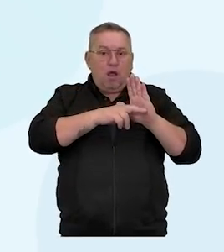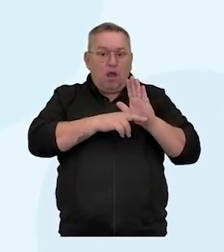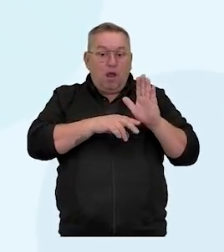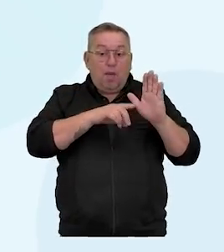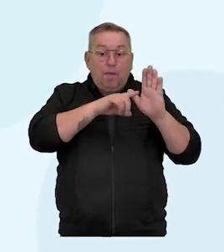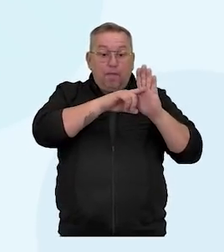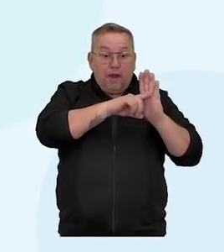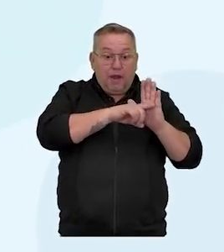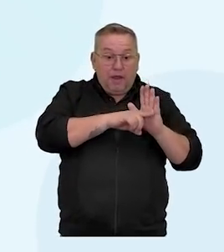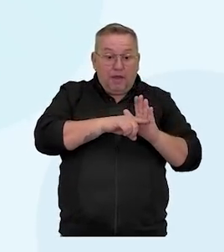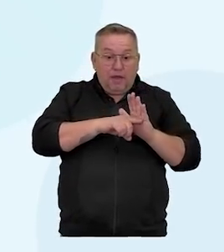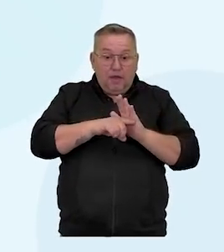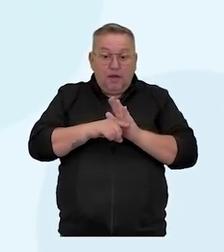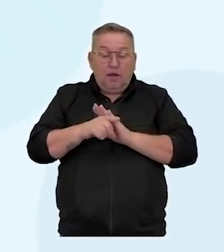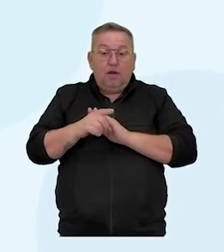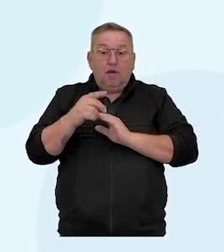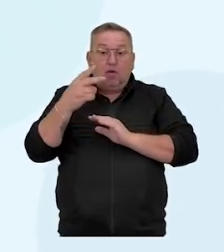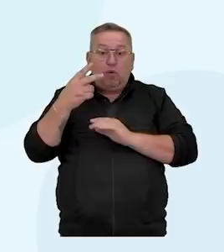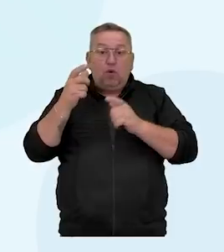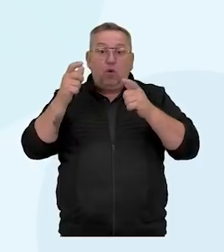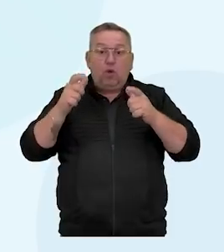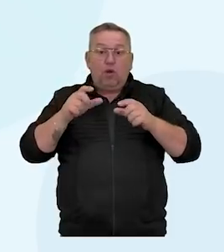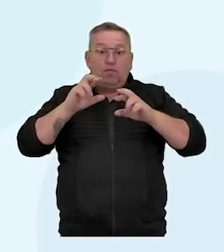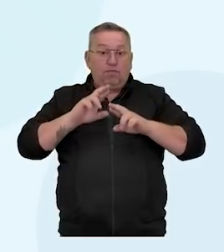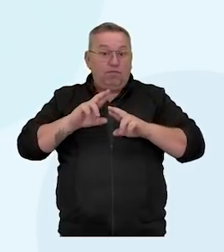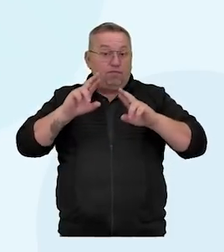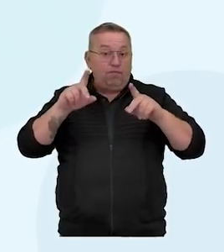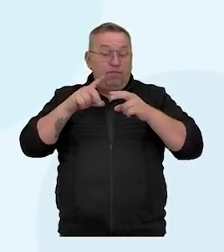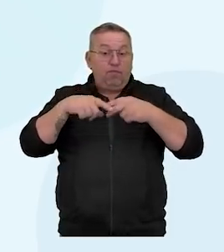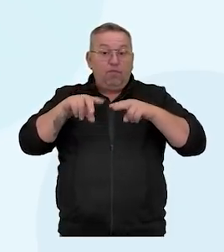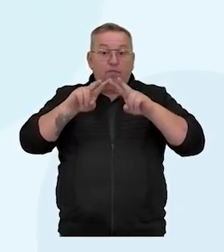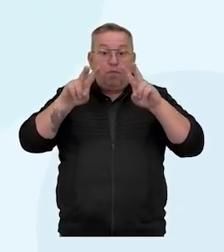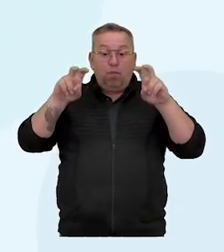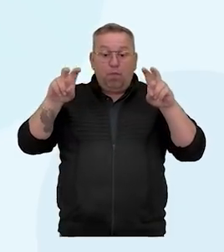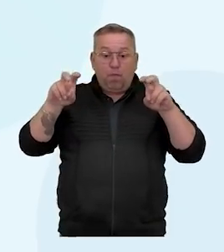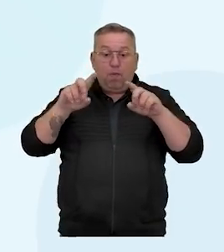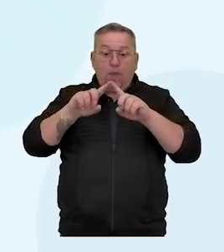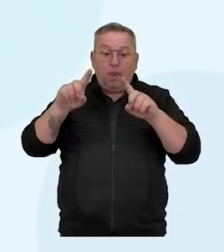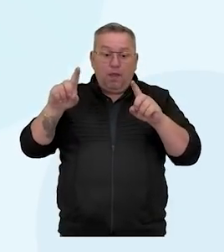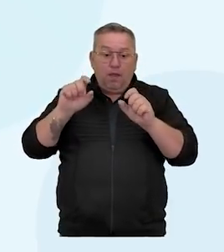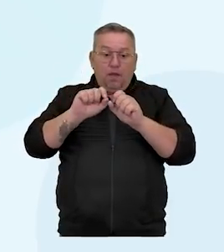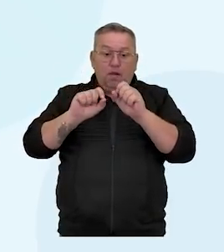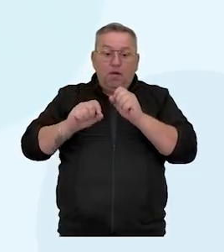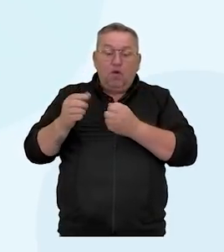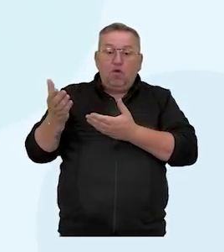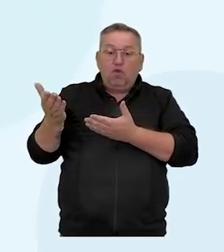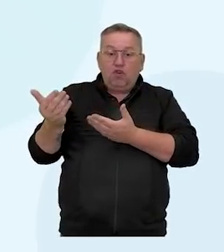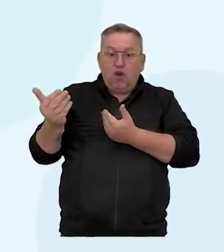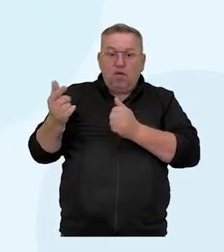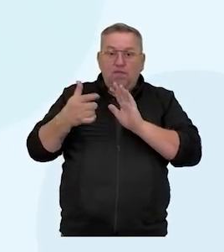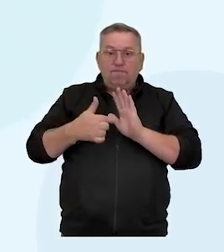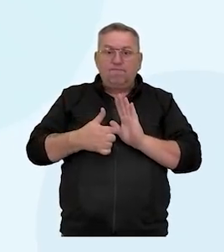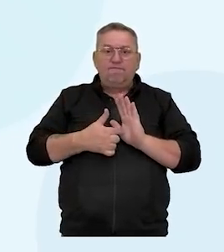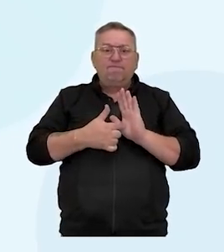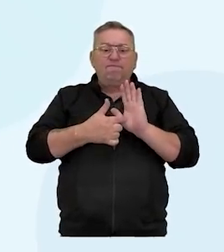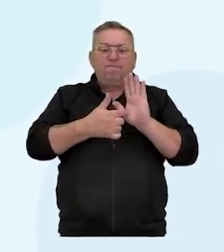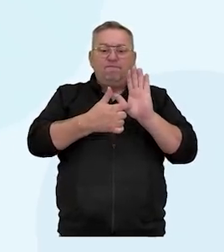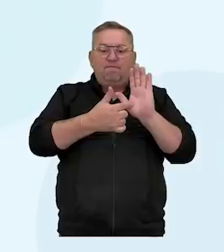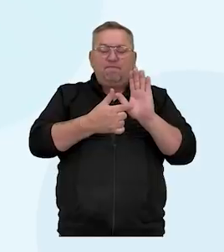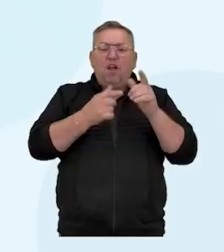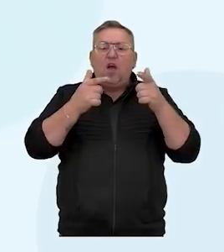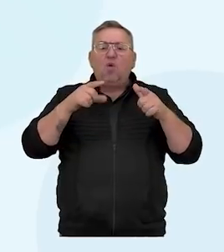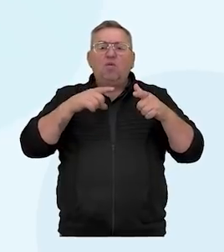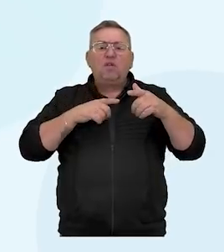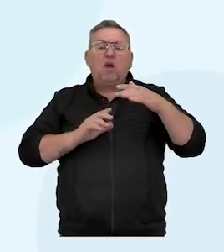em ao menos 2 fontes diferentes sobre o tema jovens e exposição nas redes sociais. Onde está o